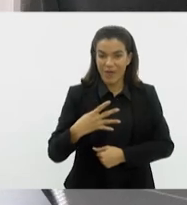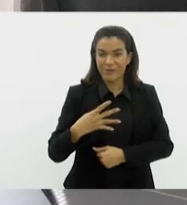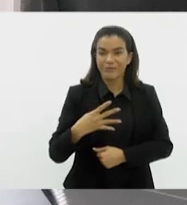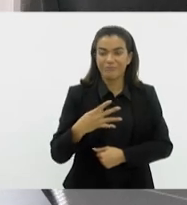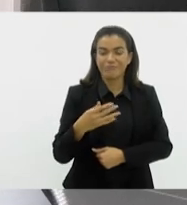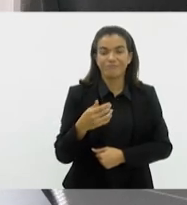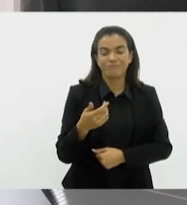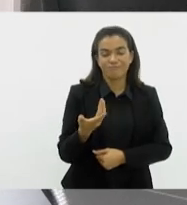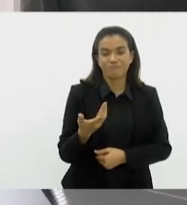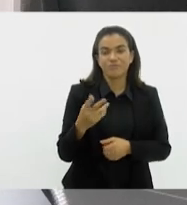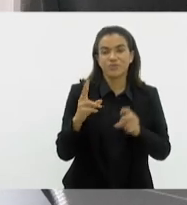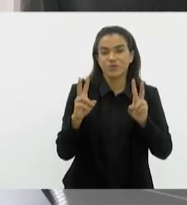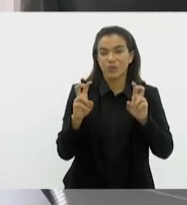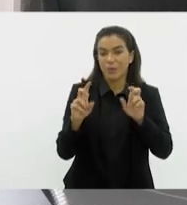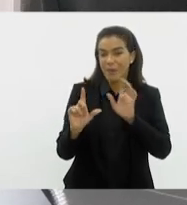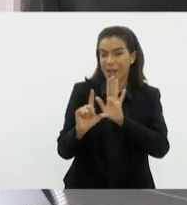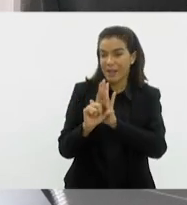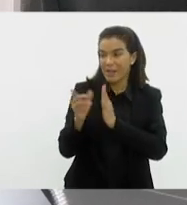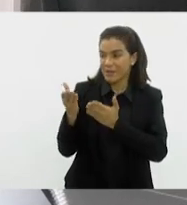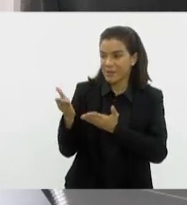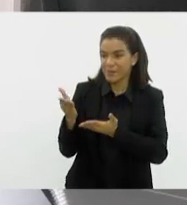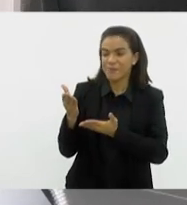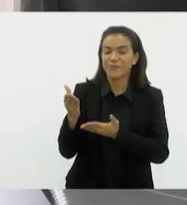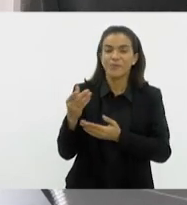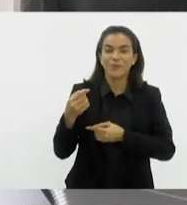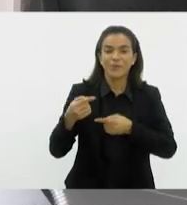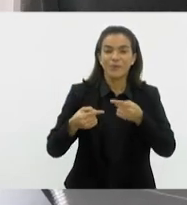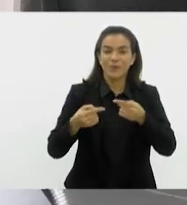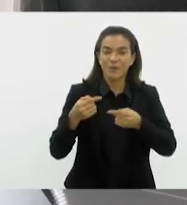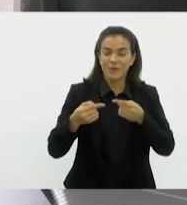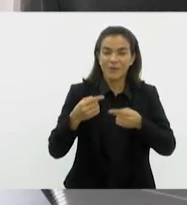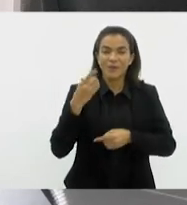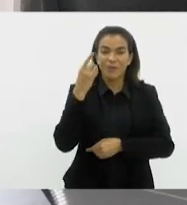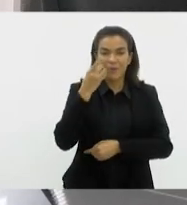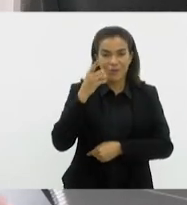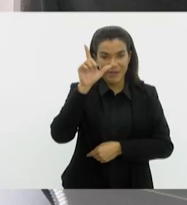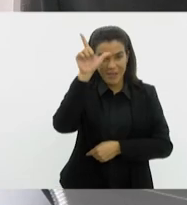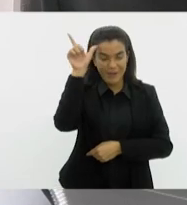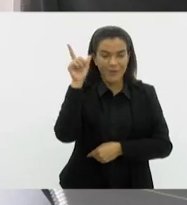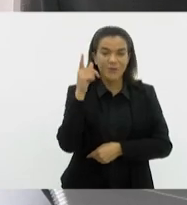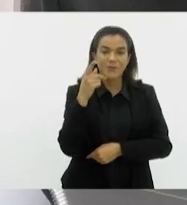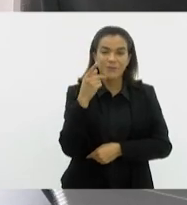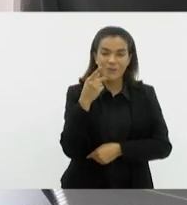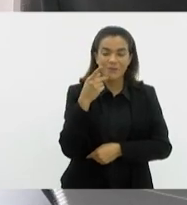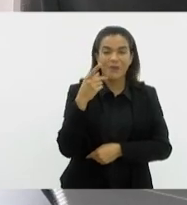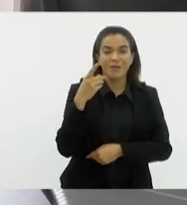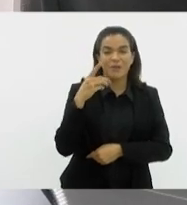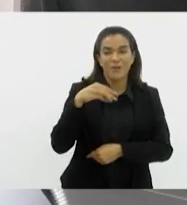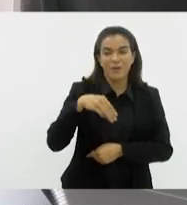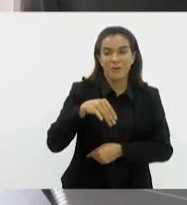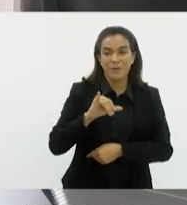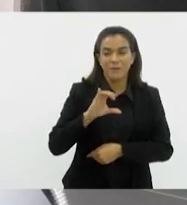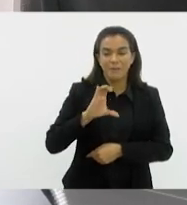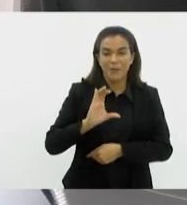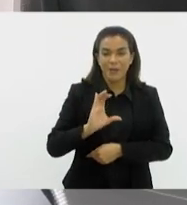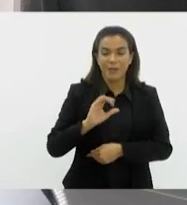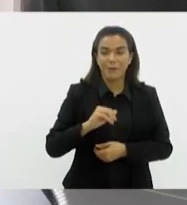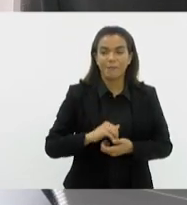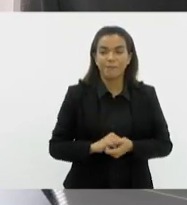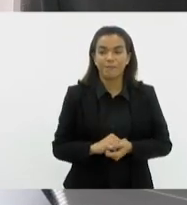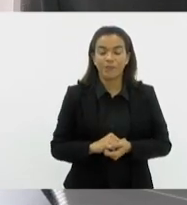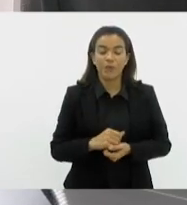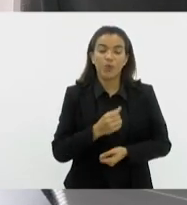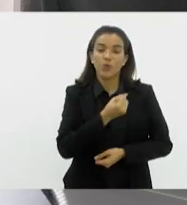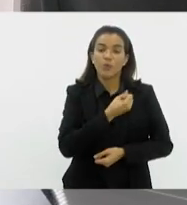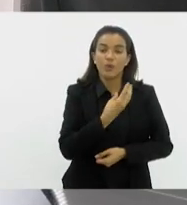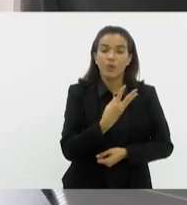naquele caso da lei do deputado Carlos Mink. Então, e do deputado Luiz Paulo. Obrigado a todos. Passo, então, ao 30